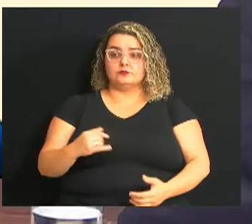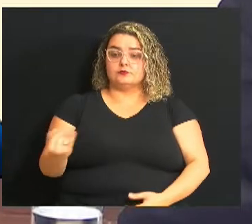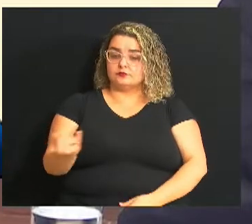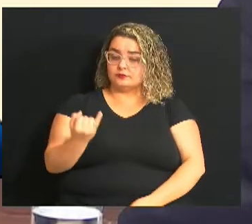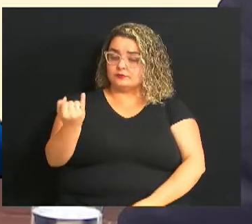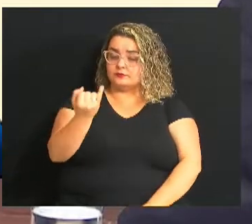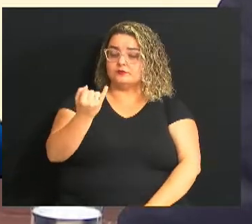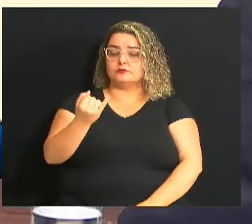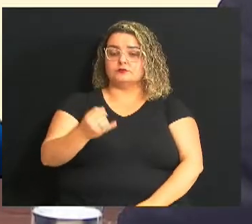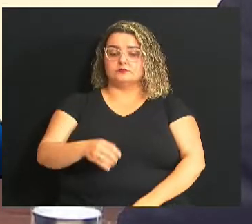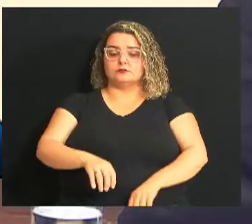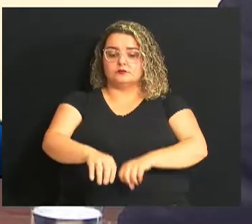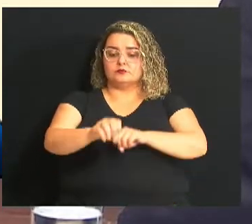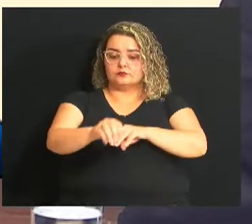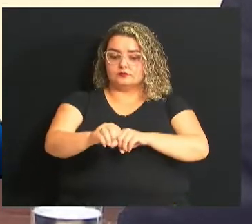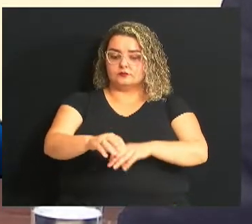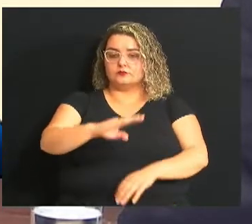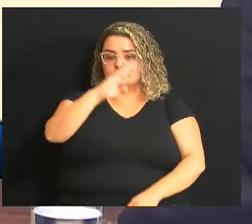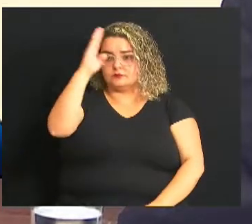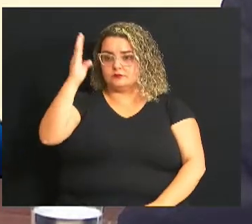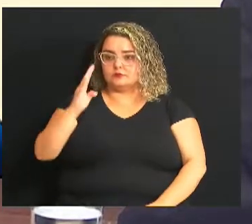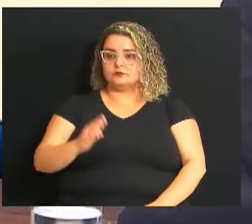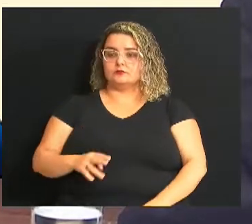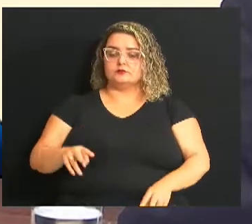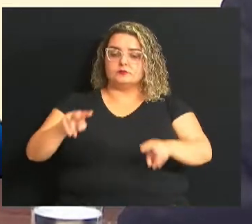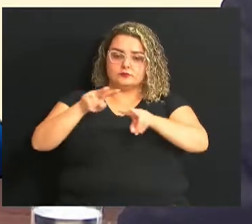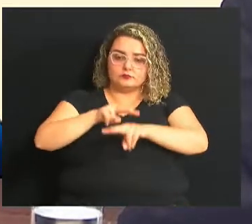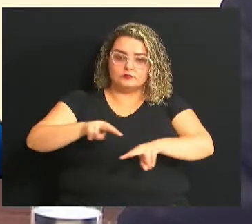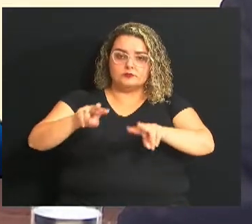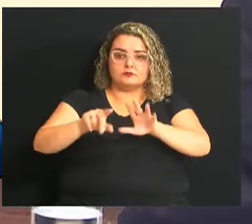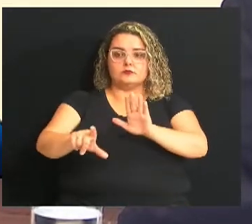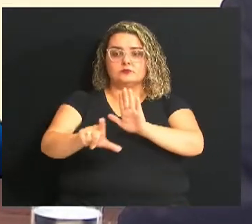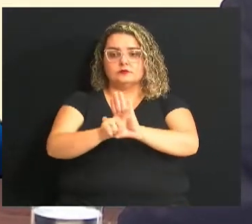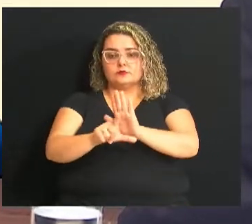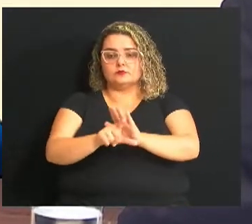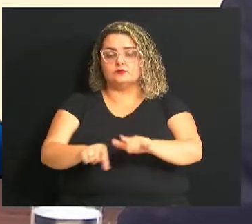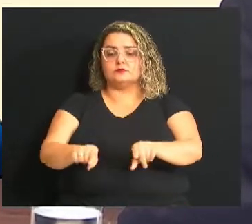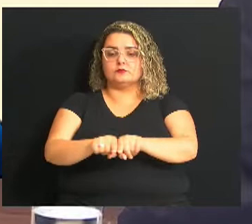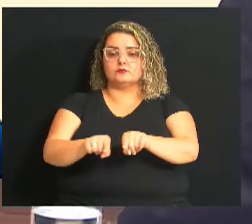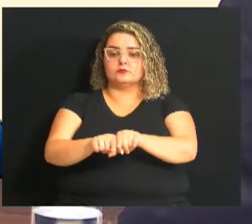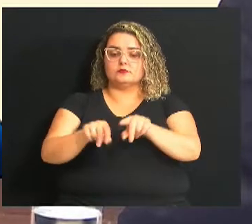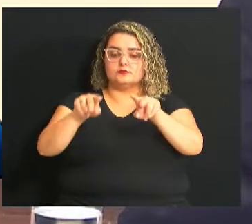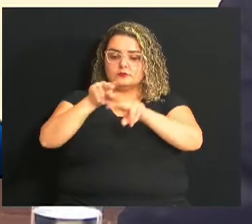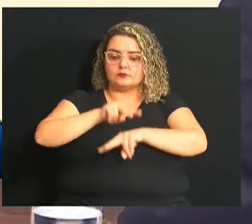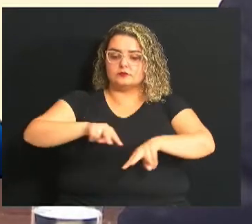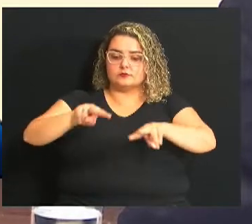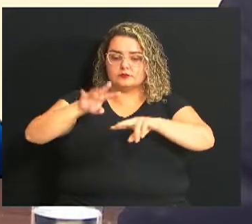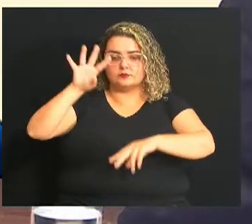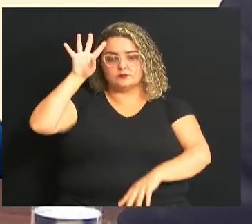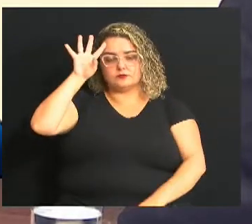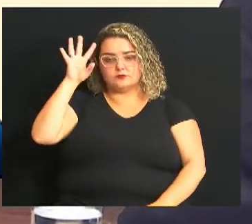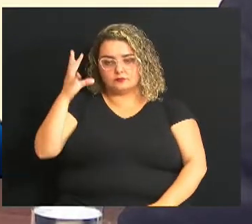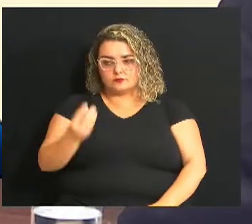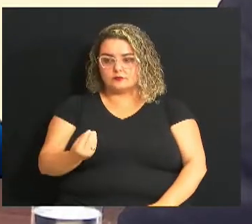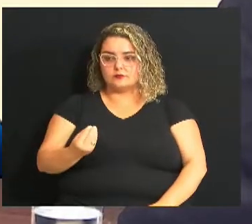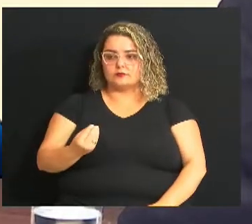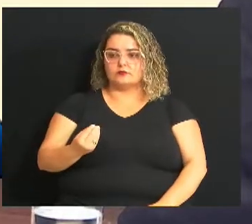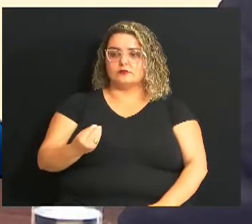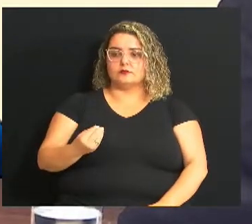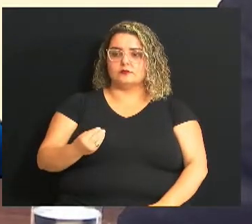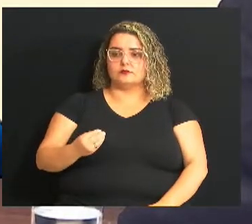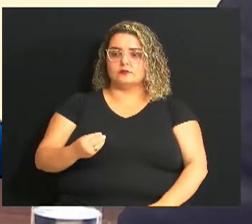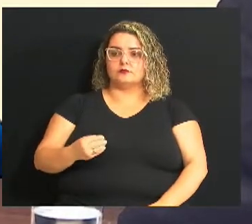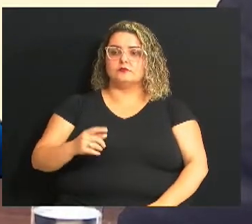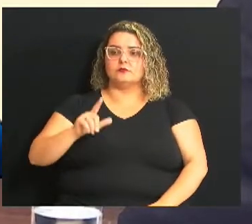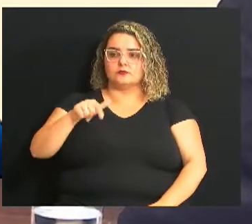educação brasileira, tanto do ponto de vista da legislação, mas também do ponto de vista do conhecimento e da sua obra. Mas nós vamos depois